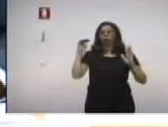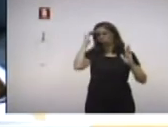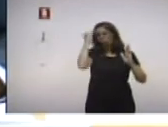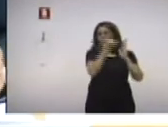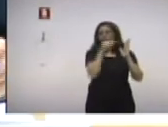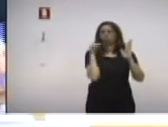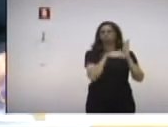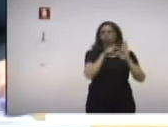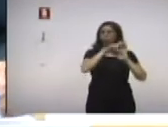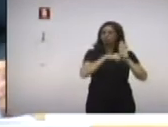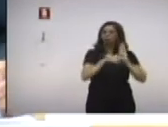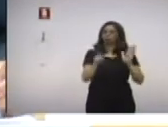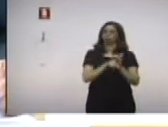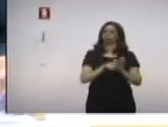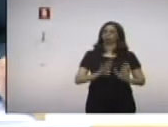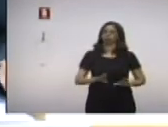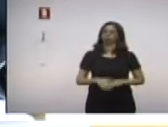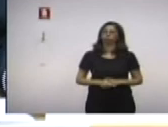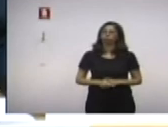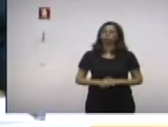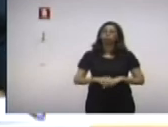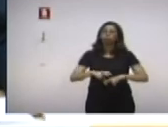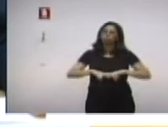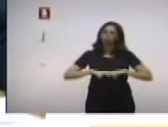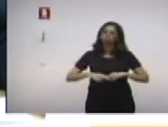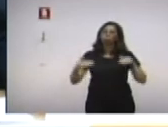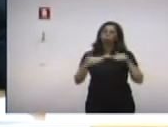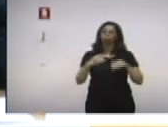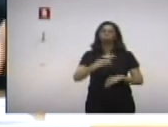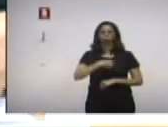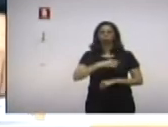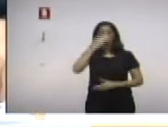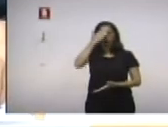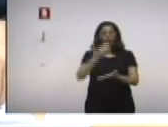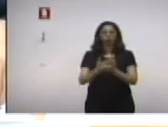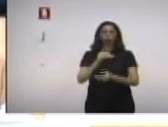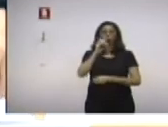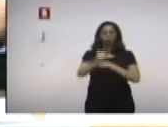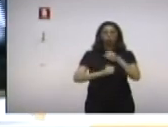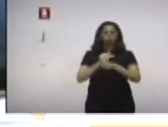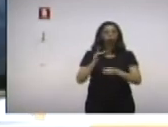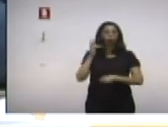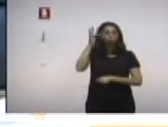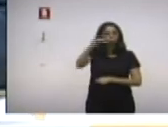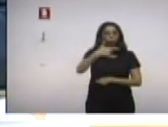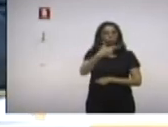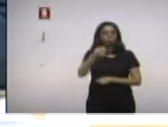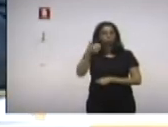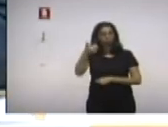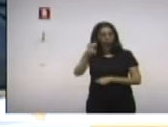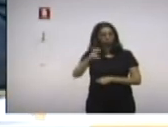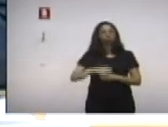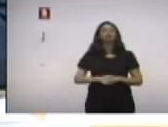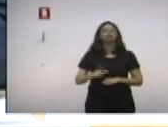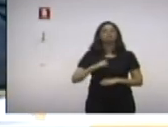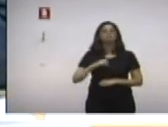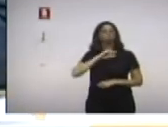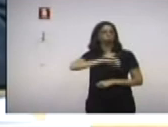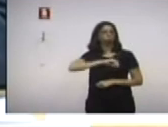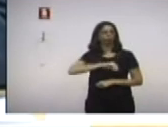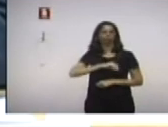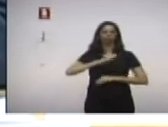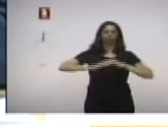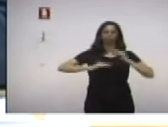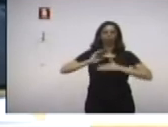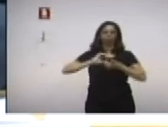mais o valor e a gente espera que neste ano seja criada a bolsa atleta e que nossos atletas possam